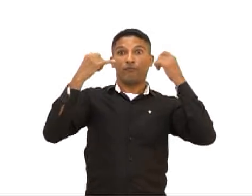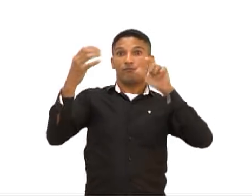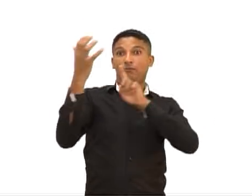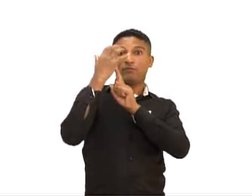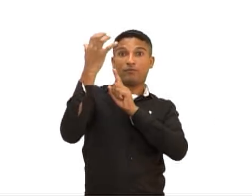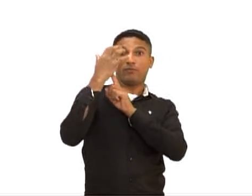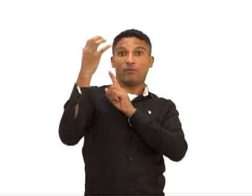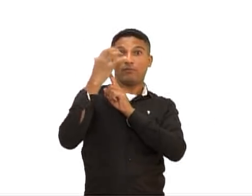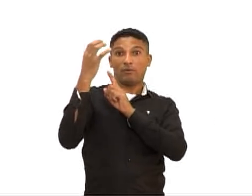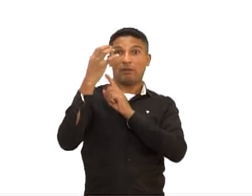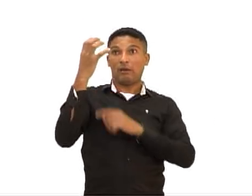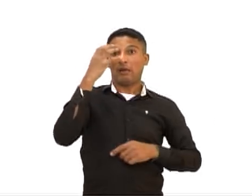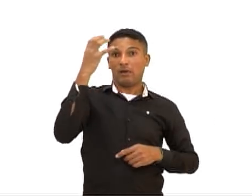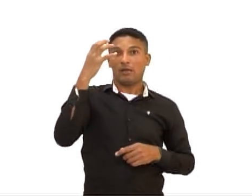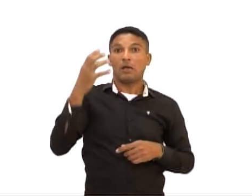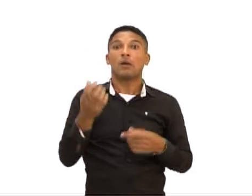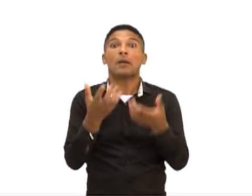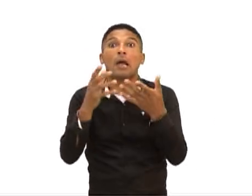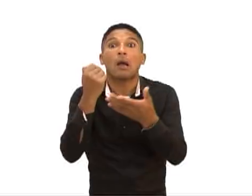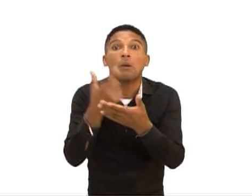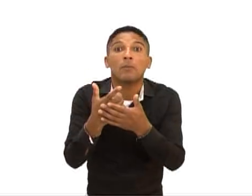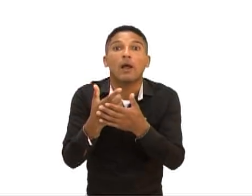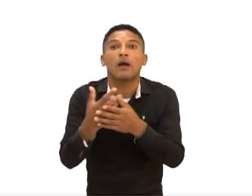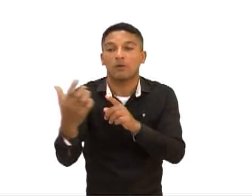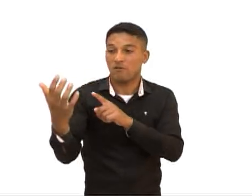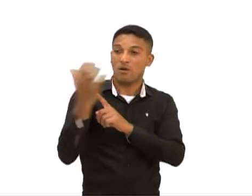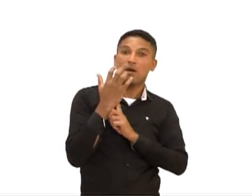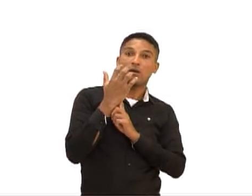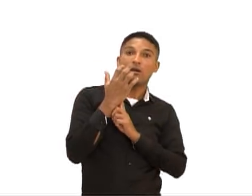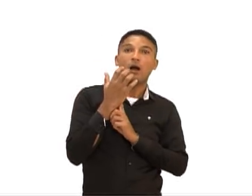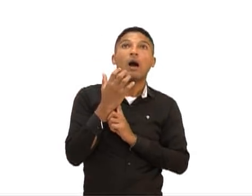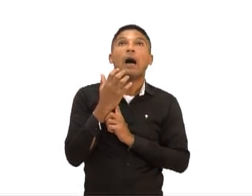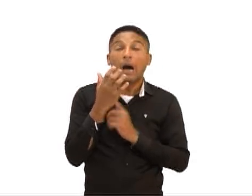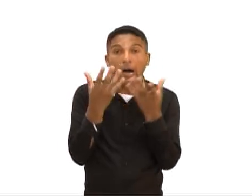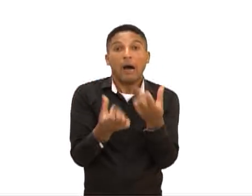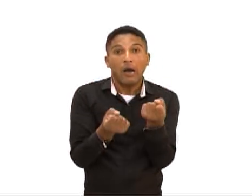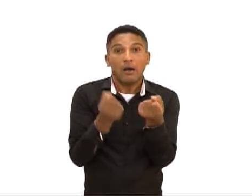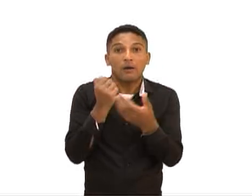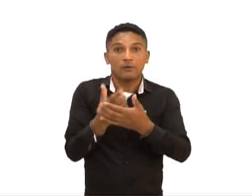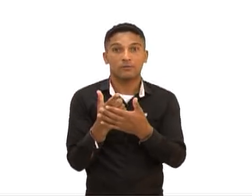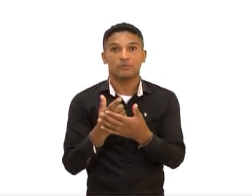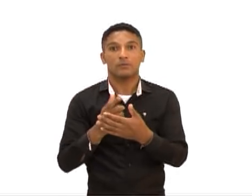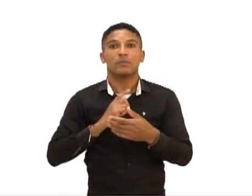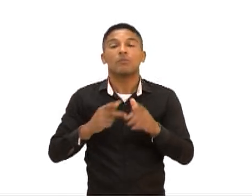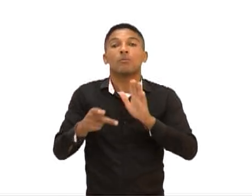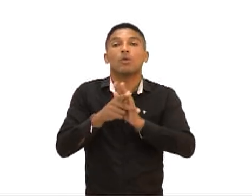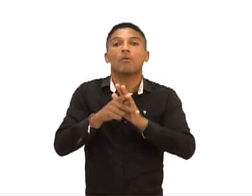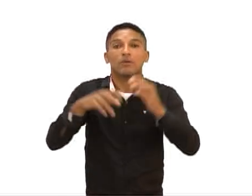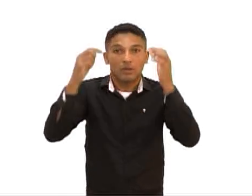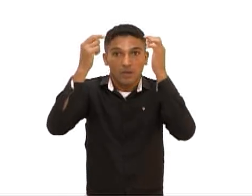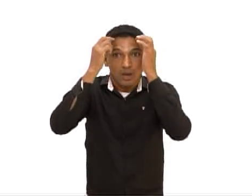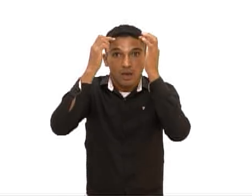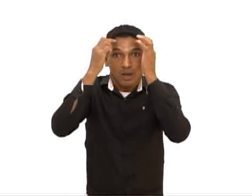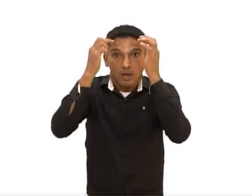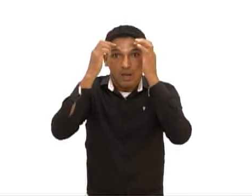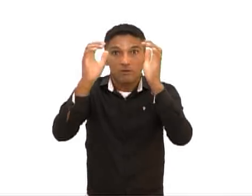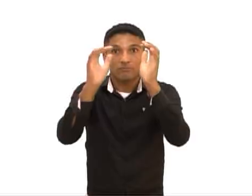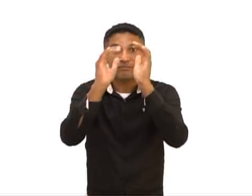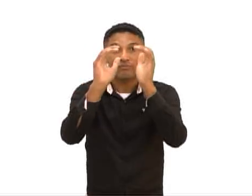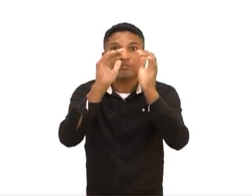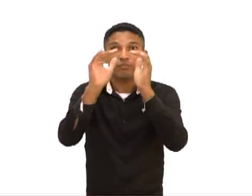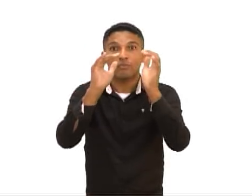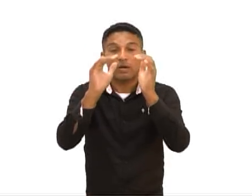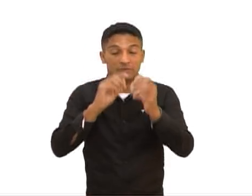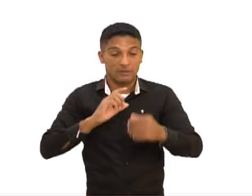induzindo pessoas à aquisição do anunciado. Geralmente, apelam para recursos psicológicos que mexem com